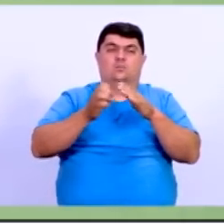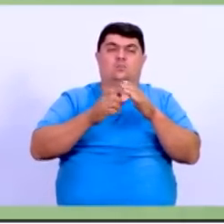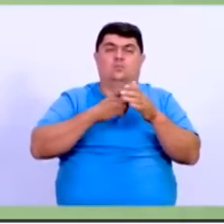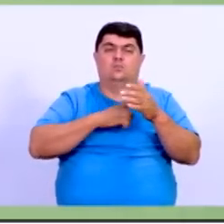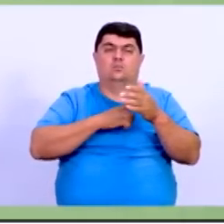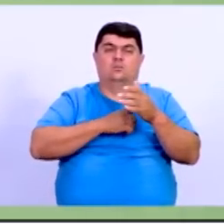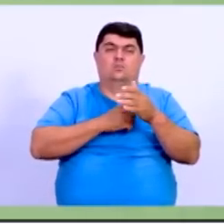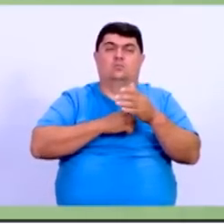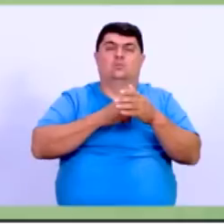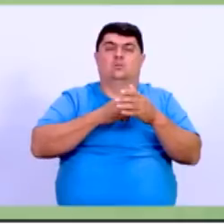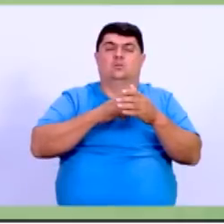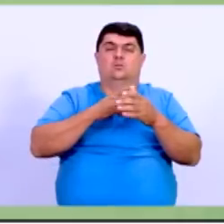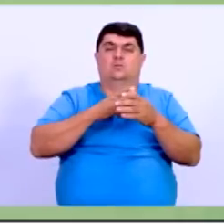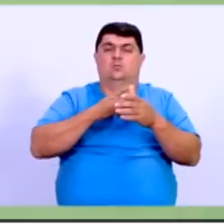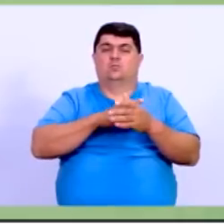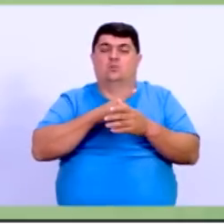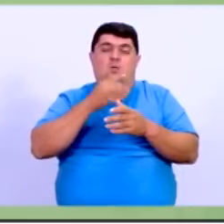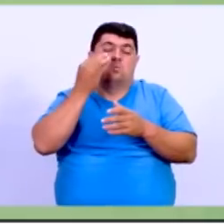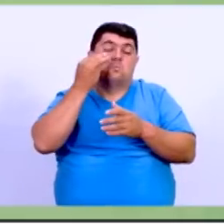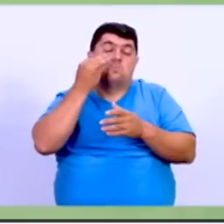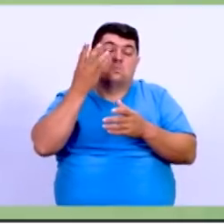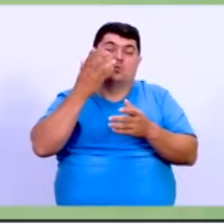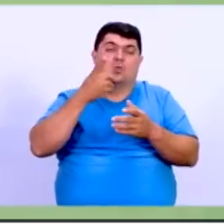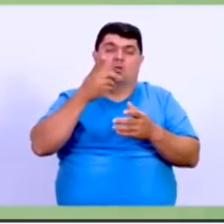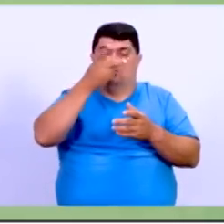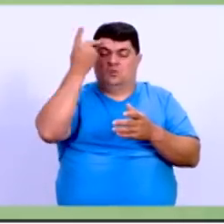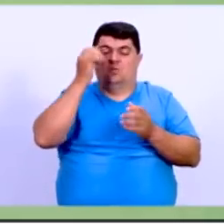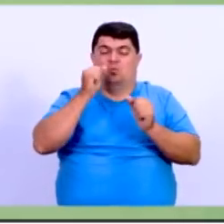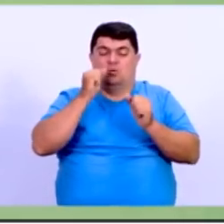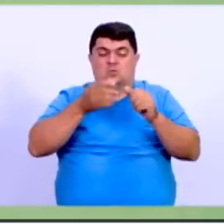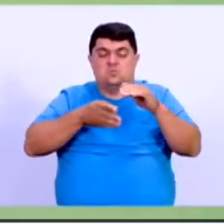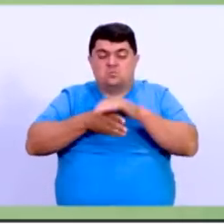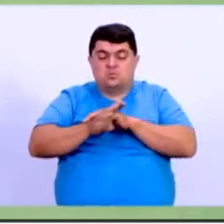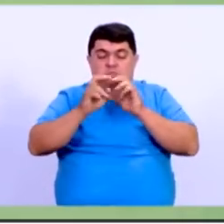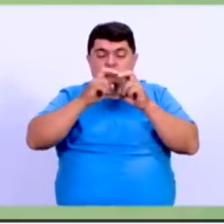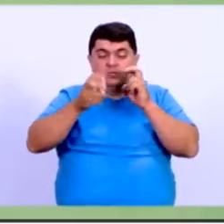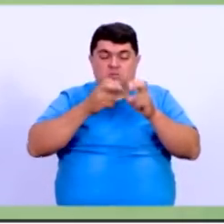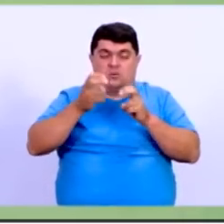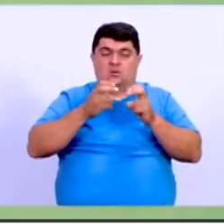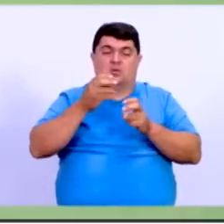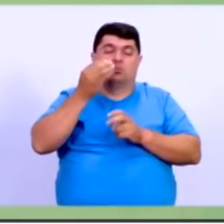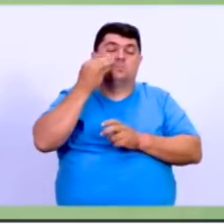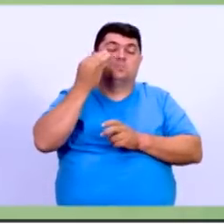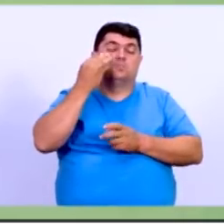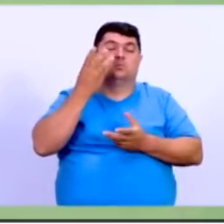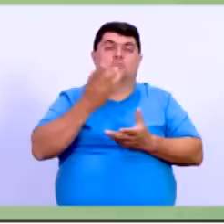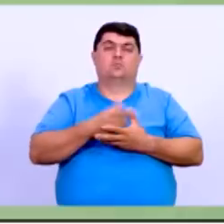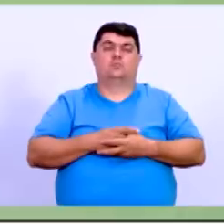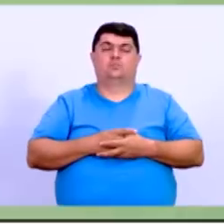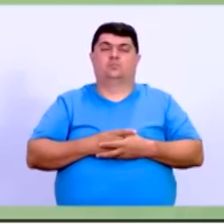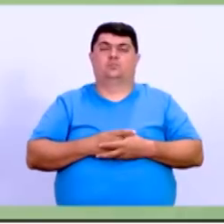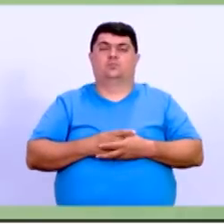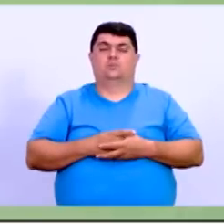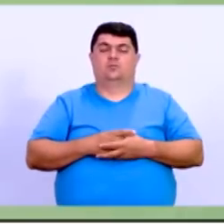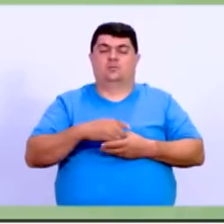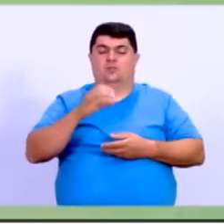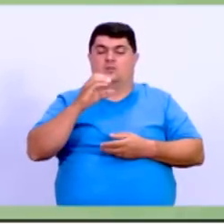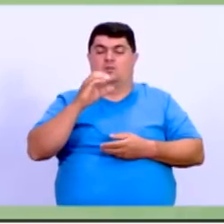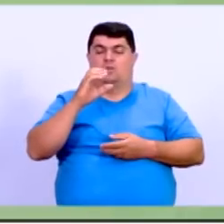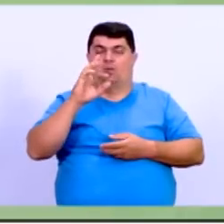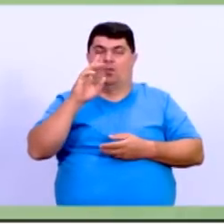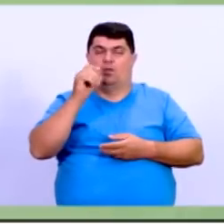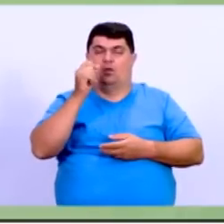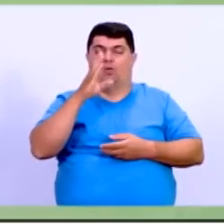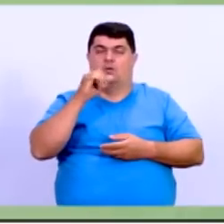só, por exemplo, isso aqui, né, alguém pode acessar o teu computador, aí nesse caso a gente vai elencar aí, por exemplo, um cracker, né,